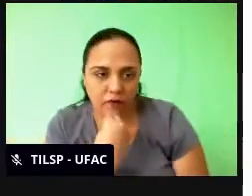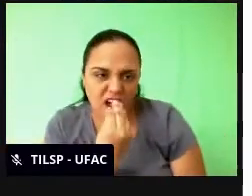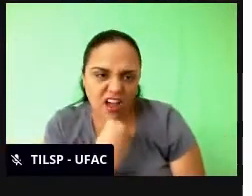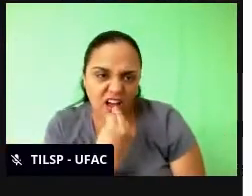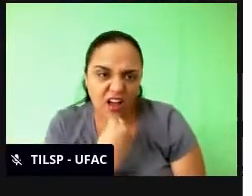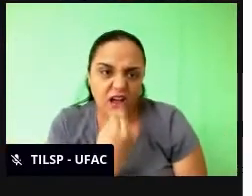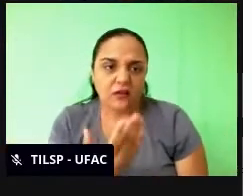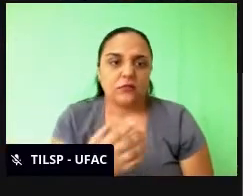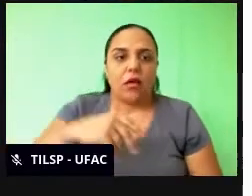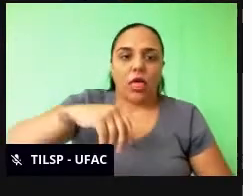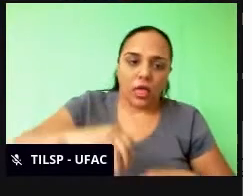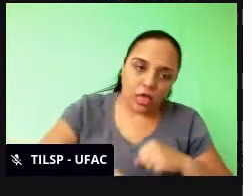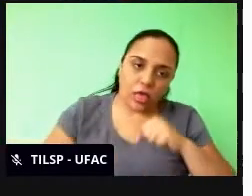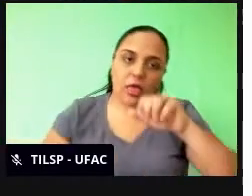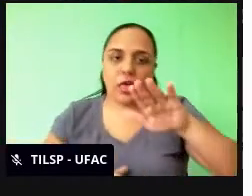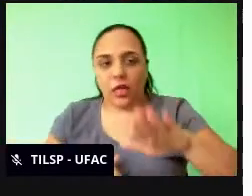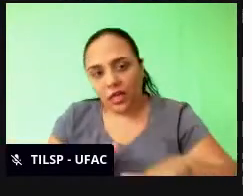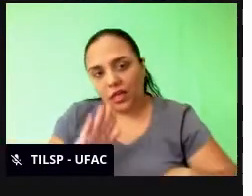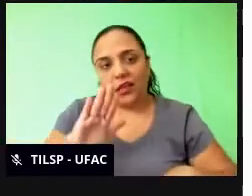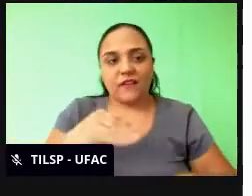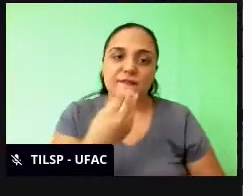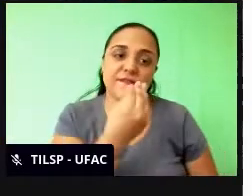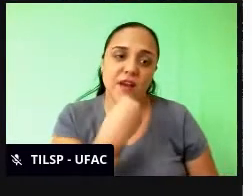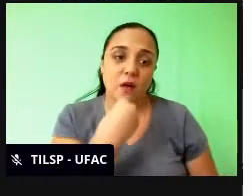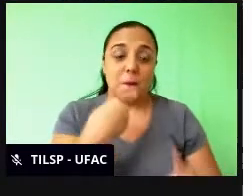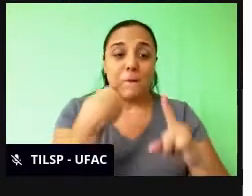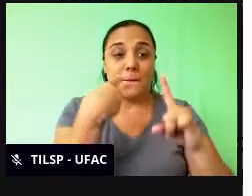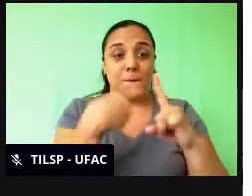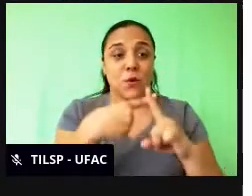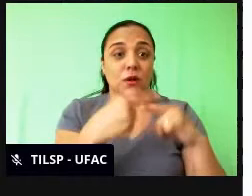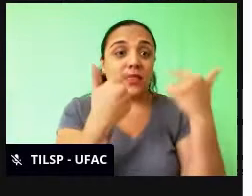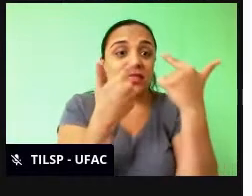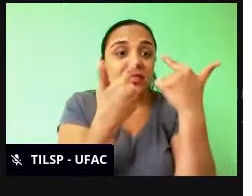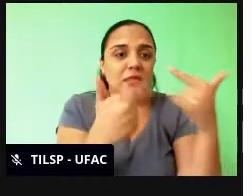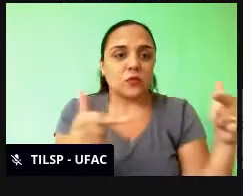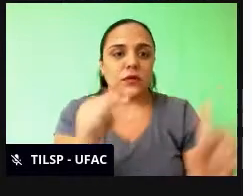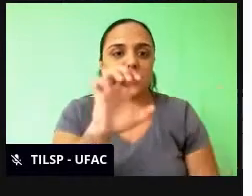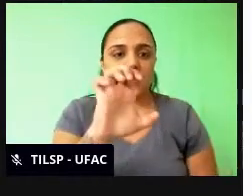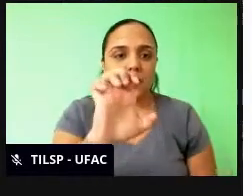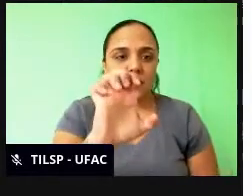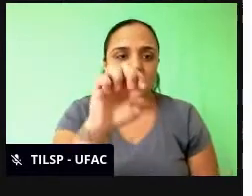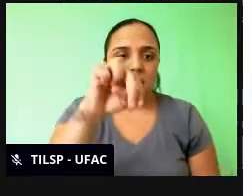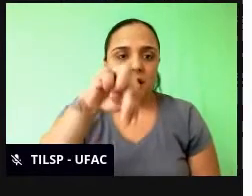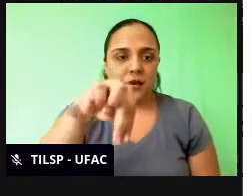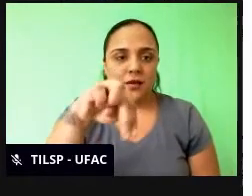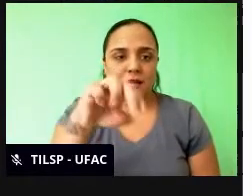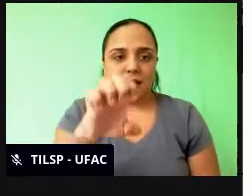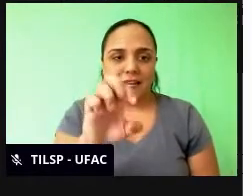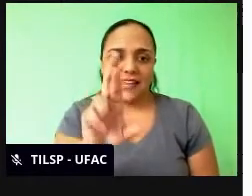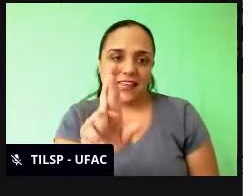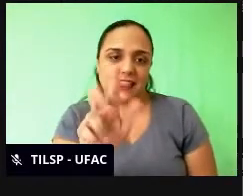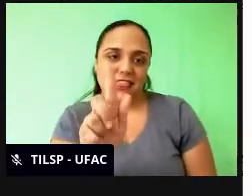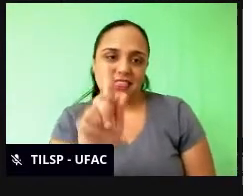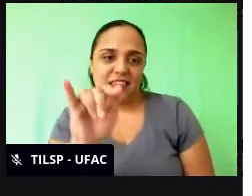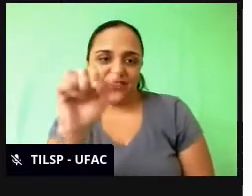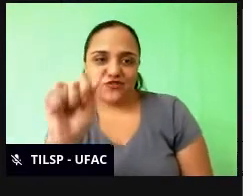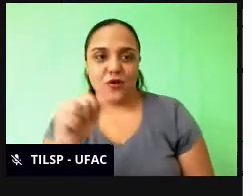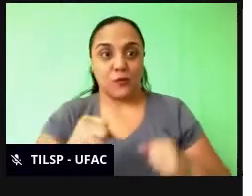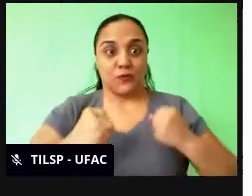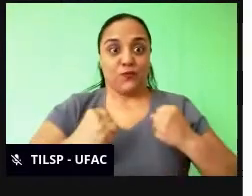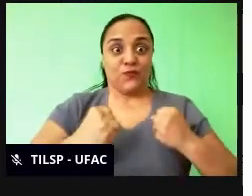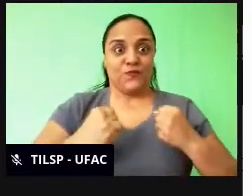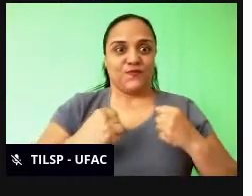de desempenho. Por quê? Porque ele vai ter uma menor capacidade de trabalho, ele depende da musculatura esquelética.